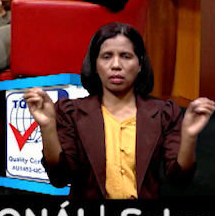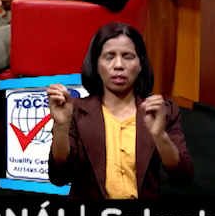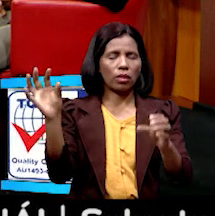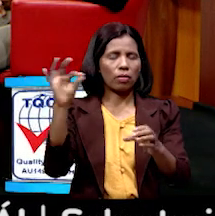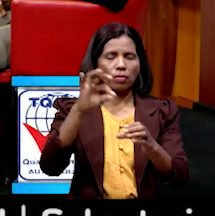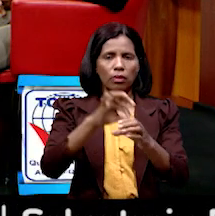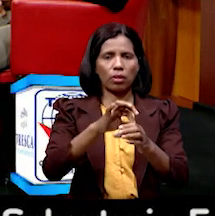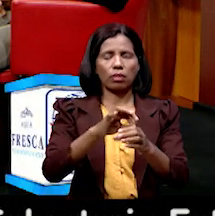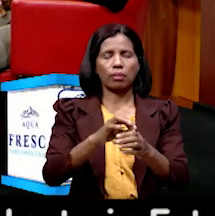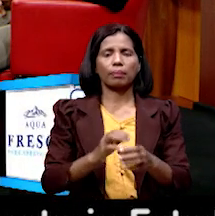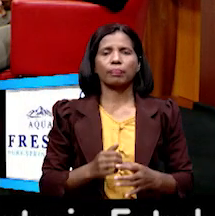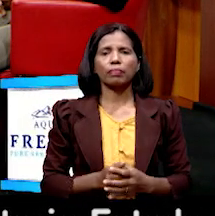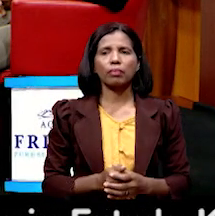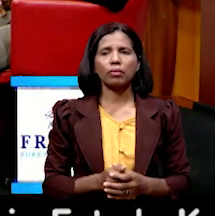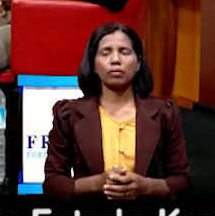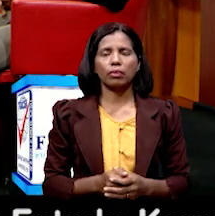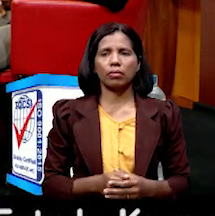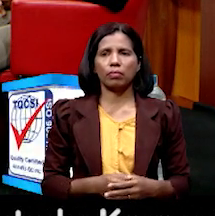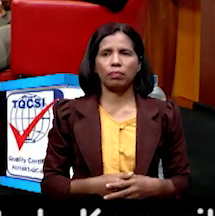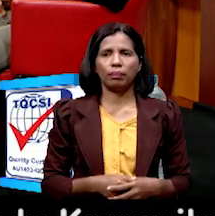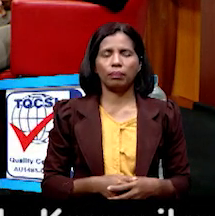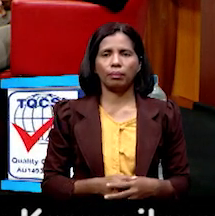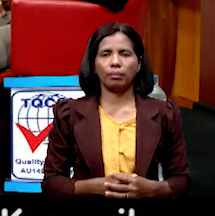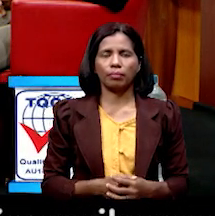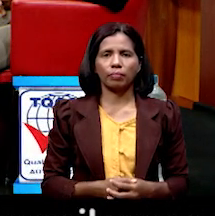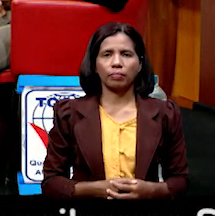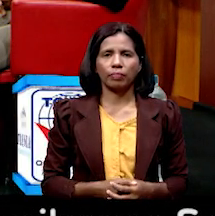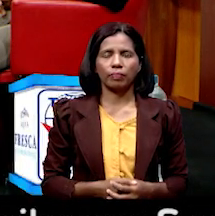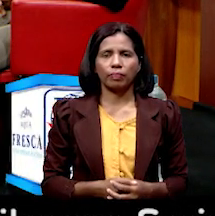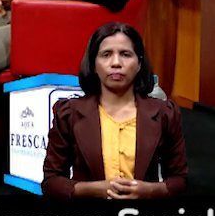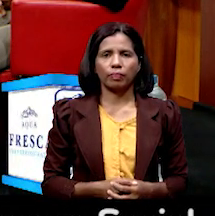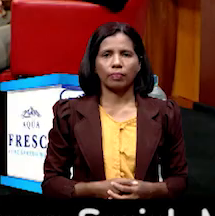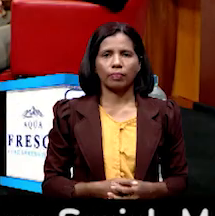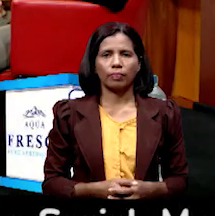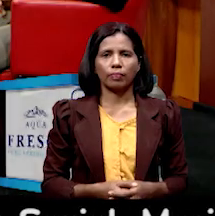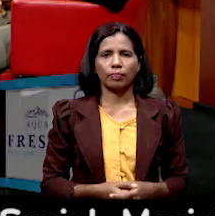contra no abstenção. Leopoldina de Carvalho, bem-vinda Semenis, Ziemen.